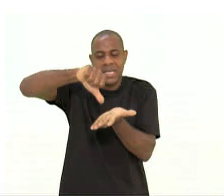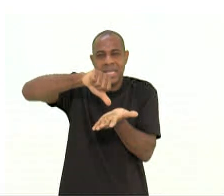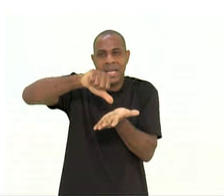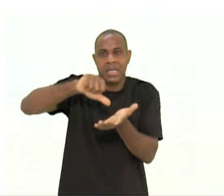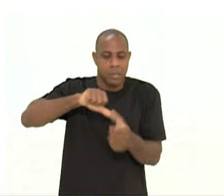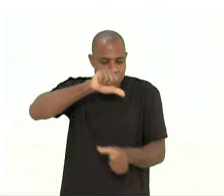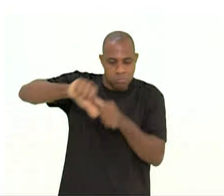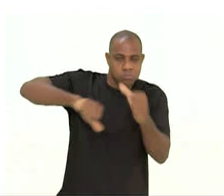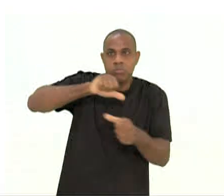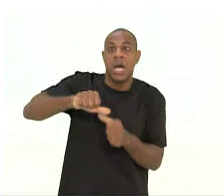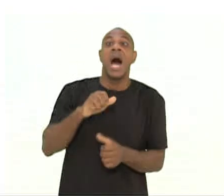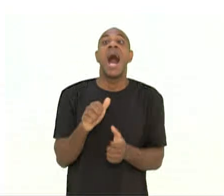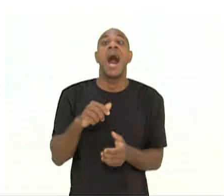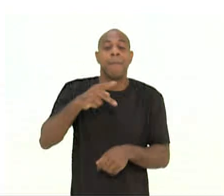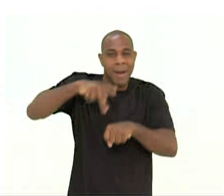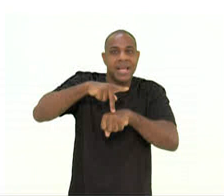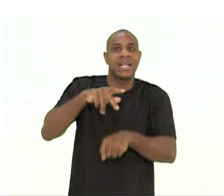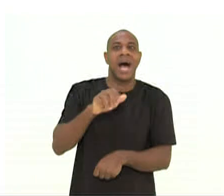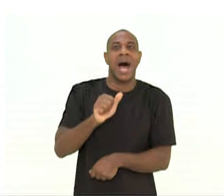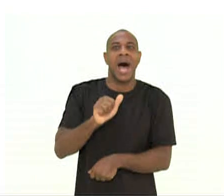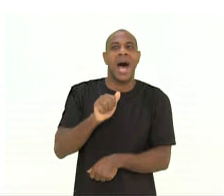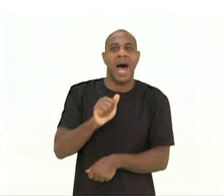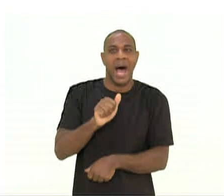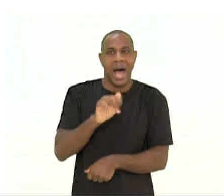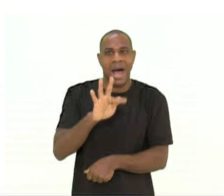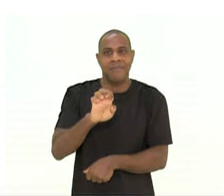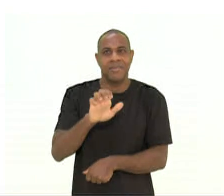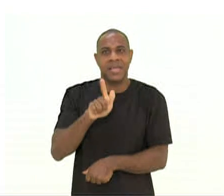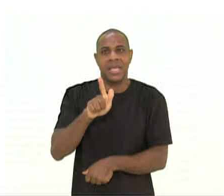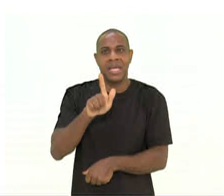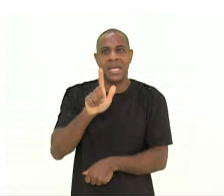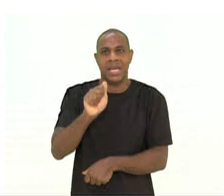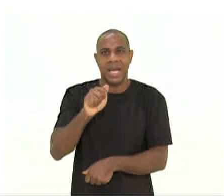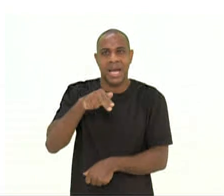mudanças políticas radicais, com governos